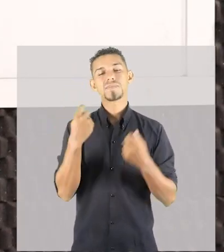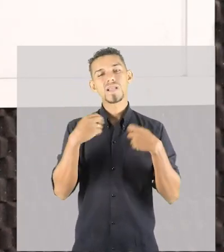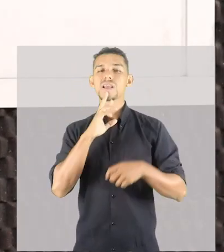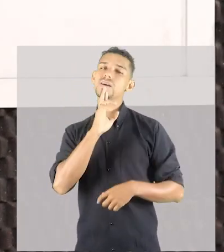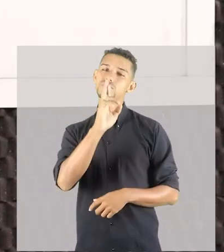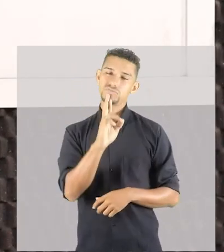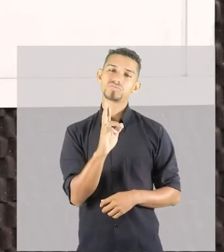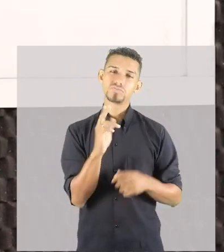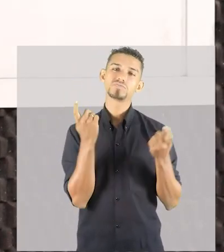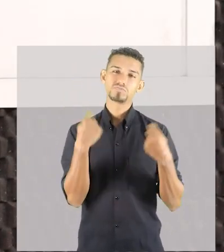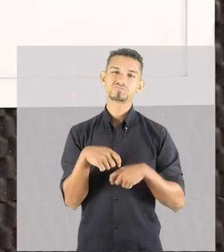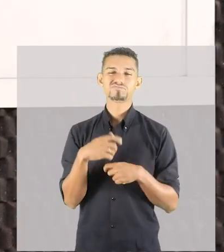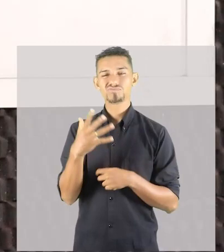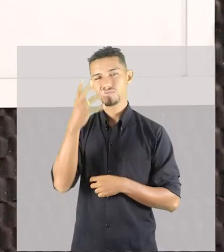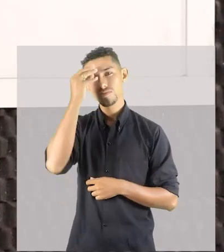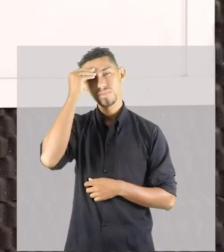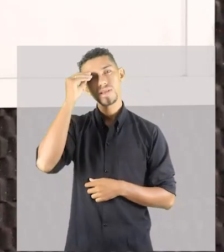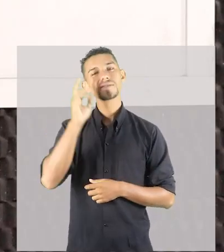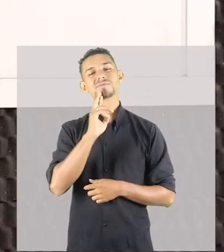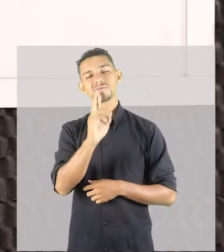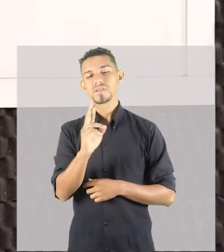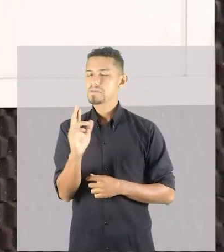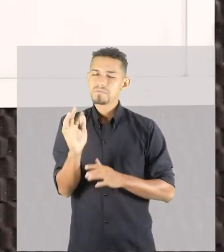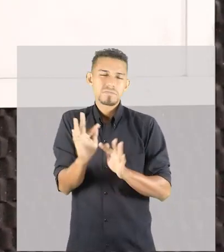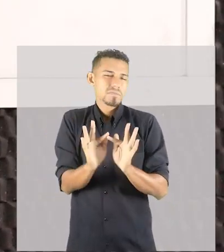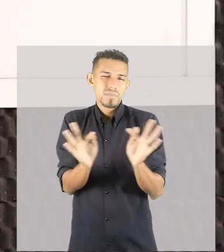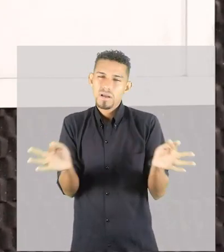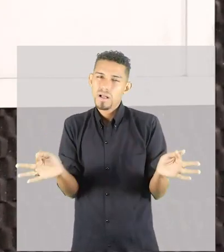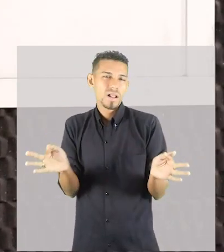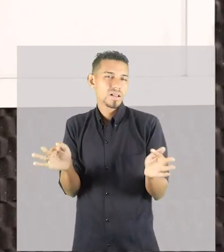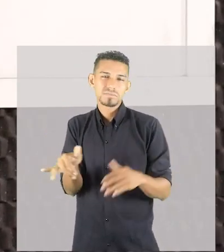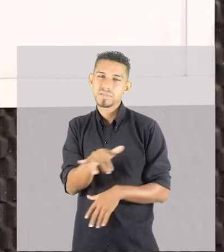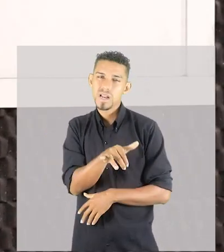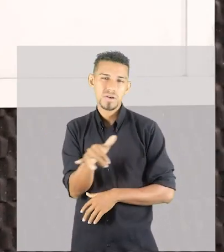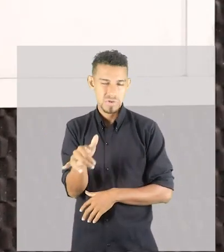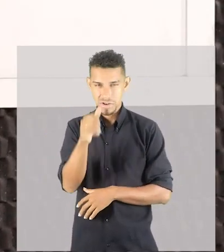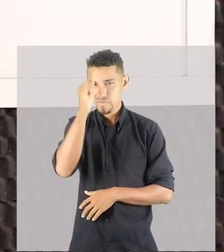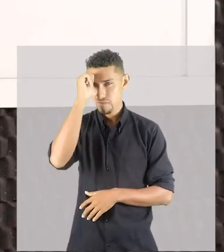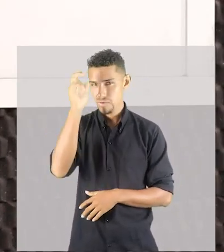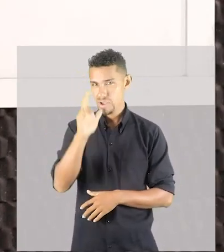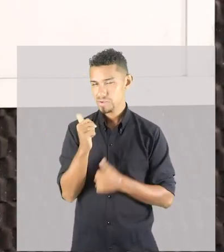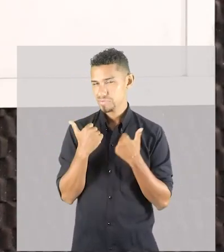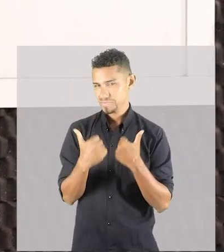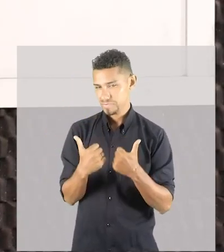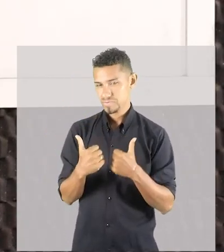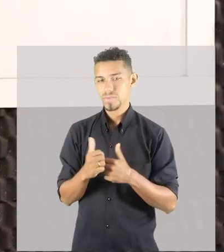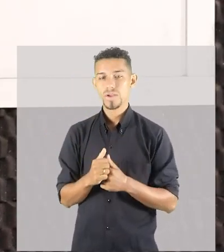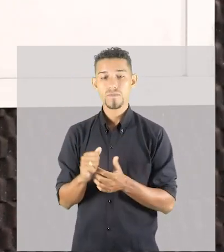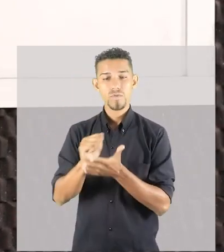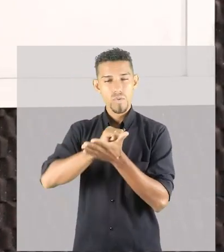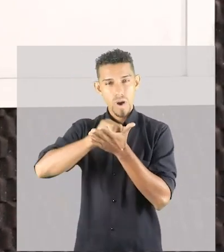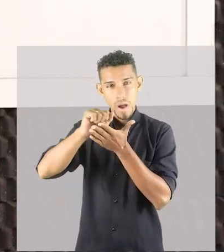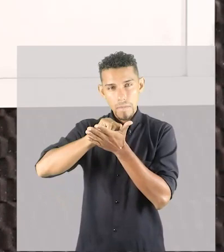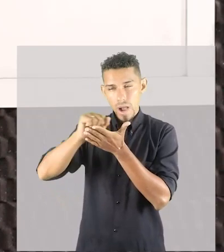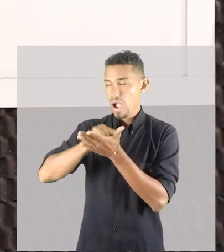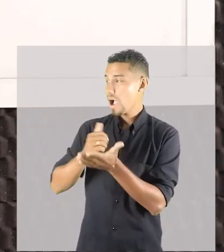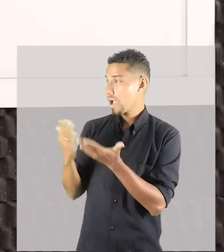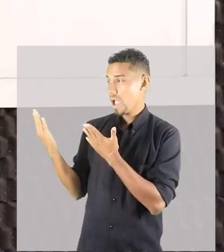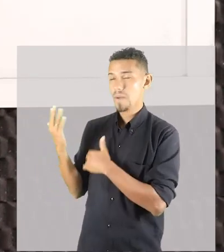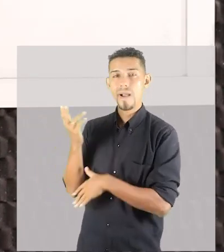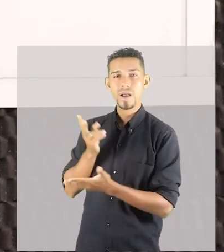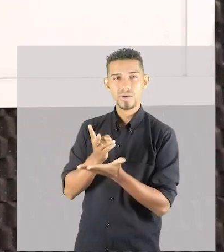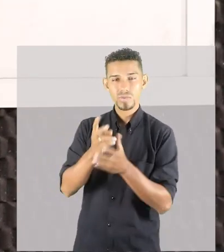questão, e você vai conseguir, de fato, resolver de uma forma muito tranquila comigo, tá certo? Então, vou apagar aqui para a gente